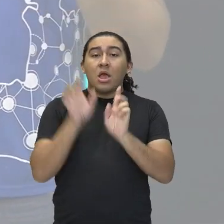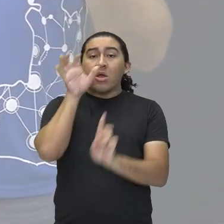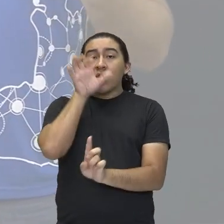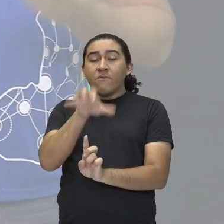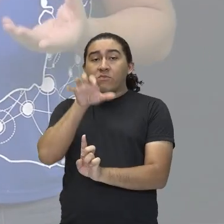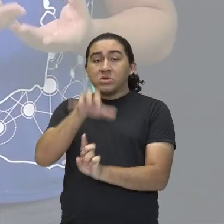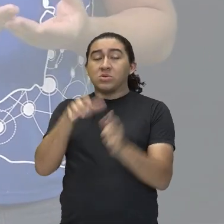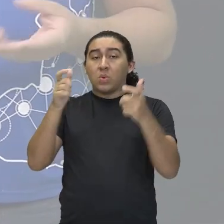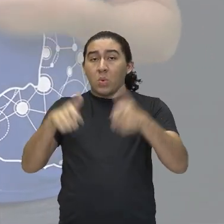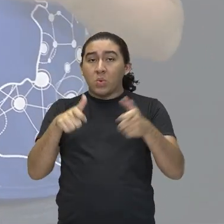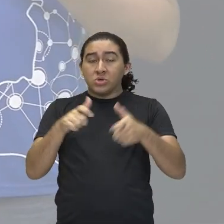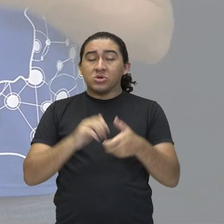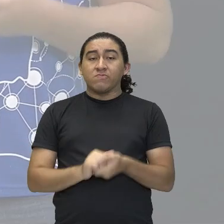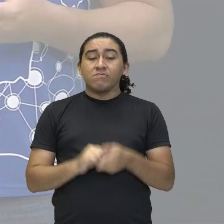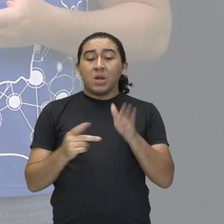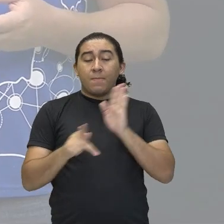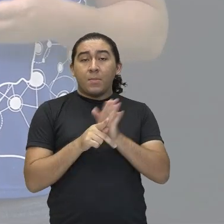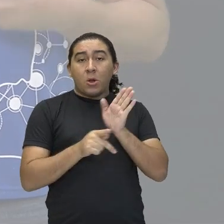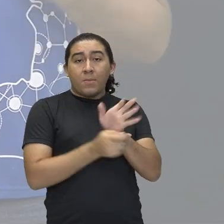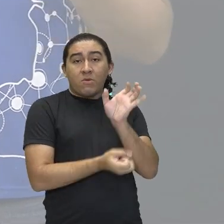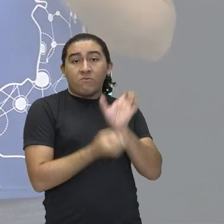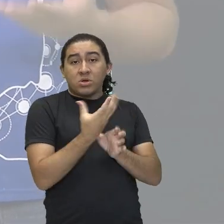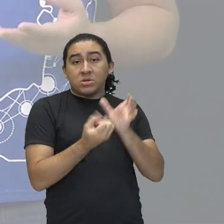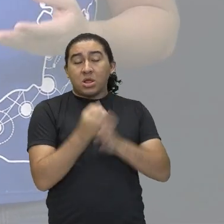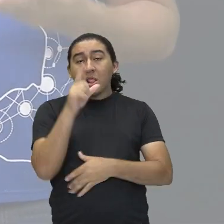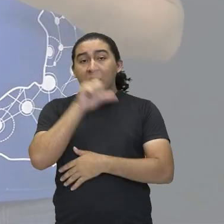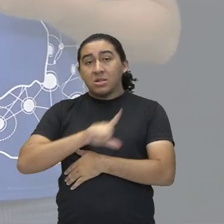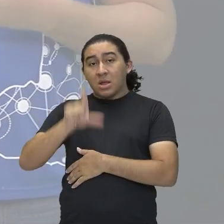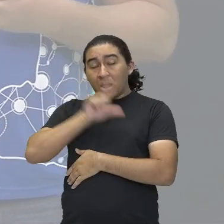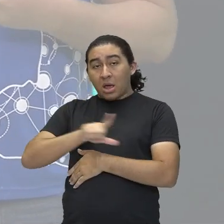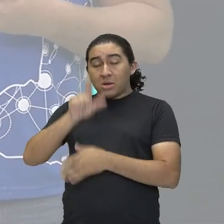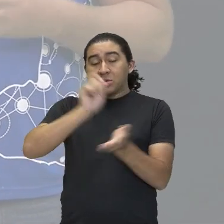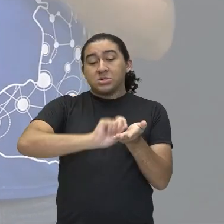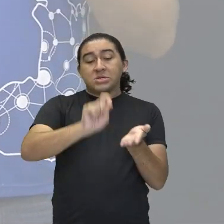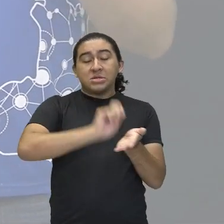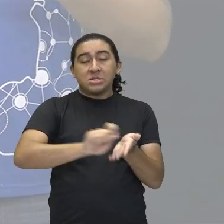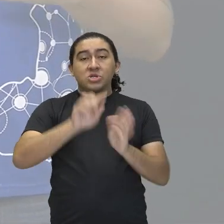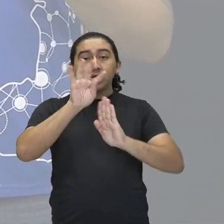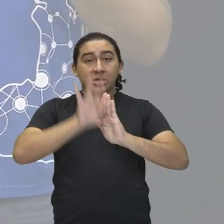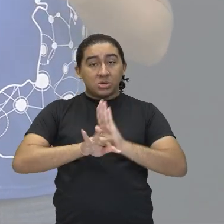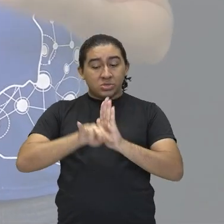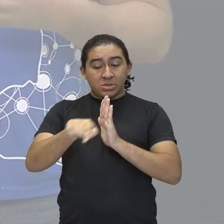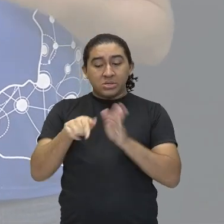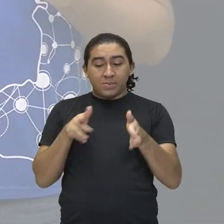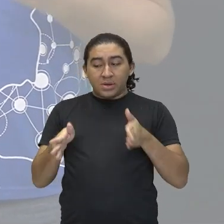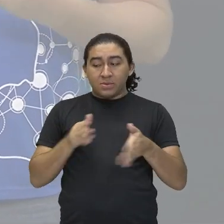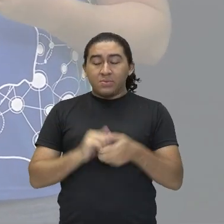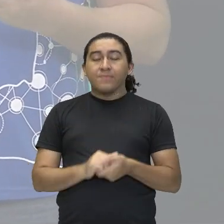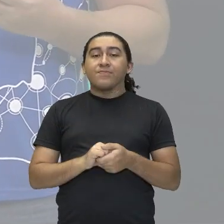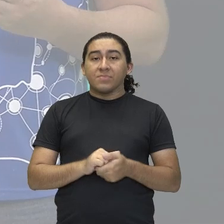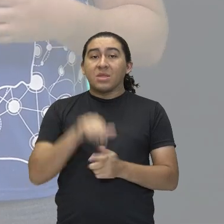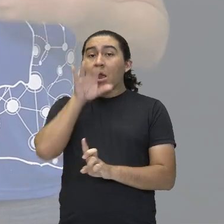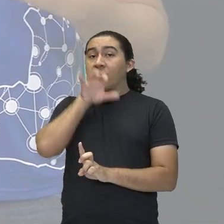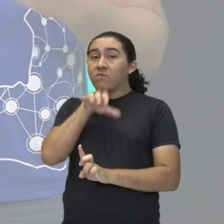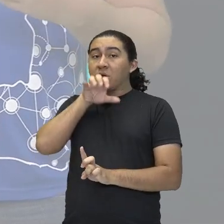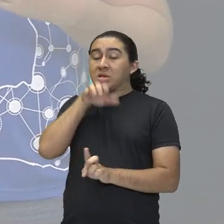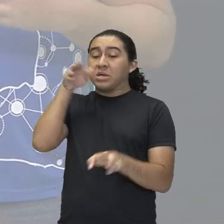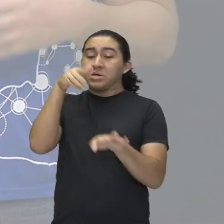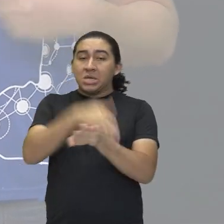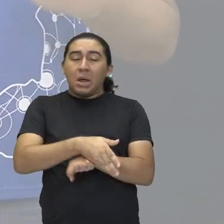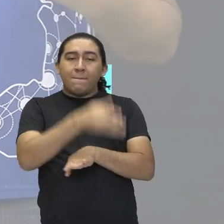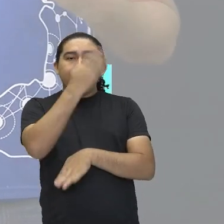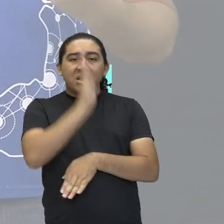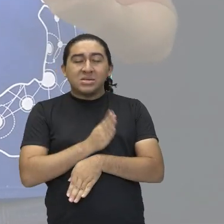produção literária, na escrita de textos nesse período. Essa influência chega ao Brasil, também